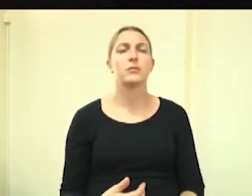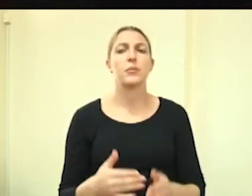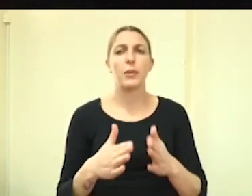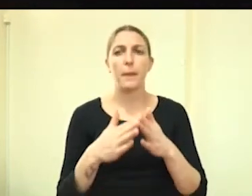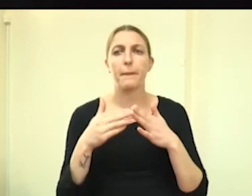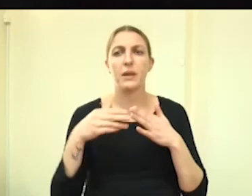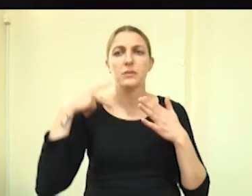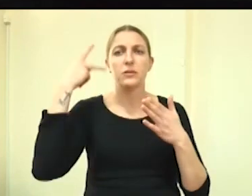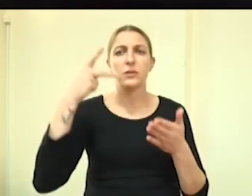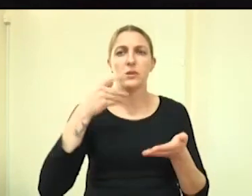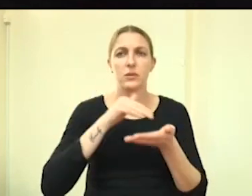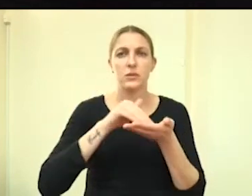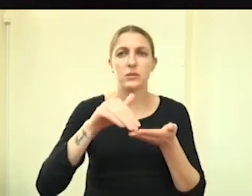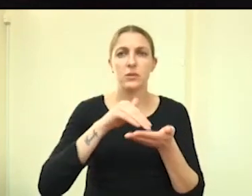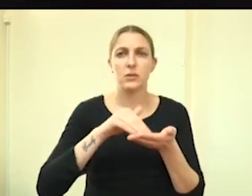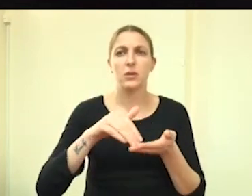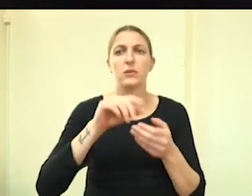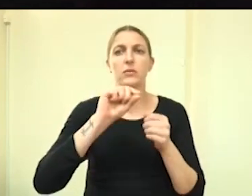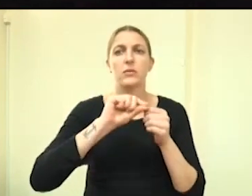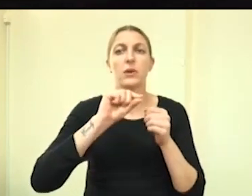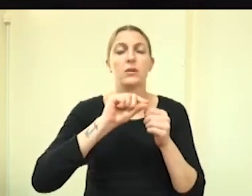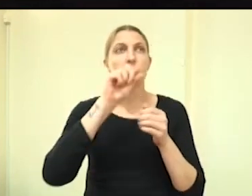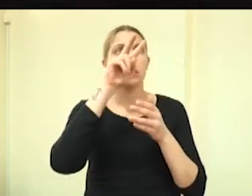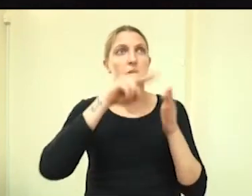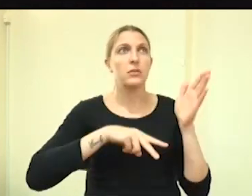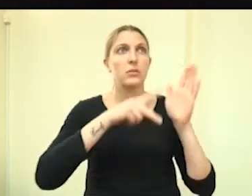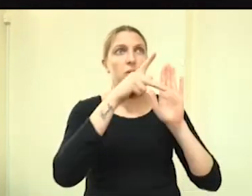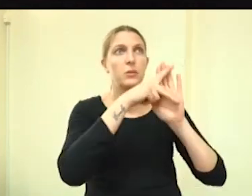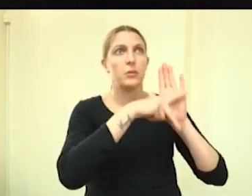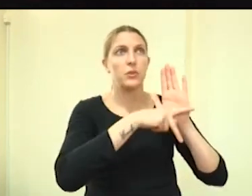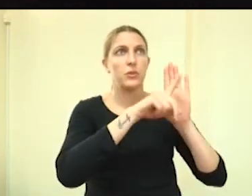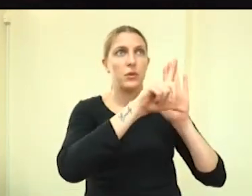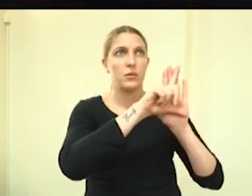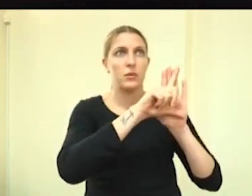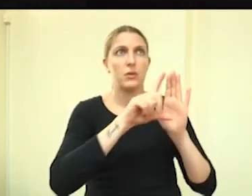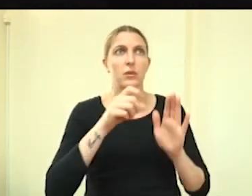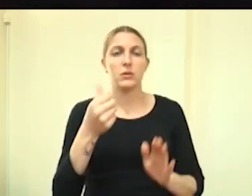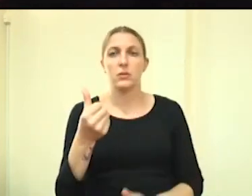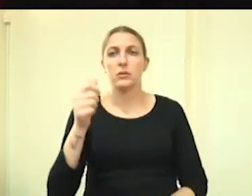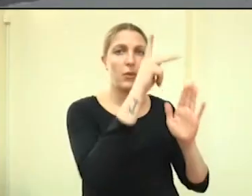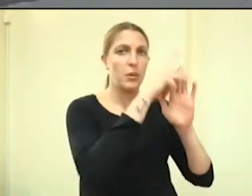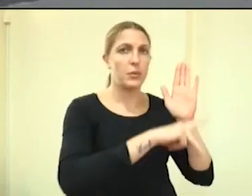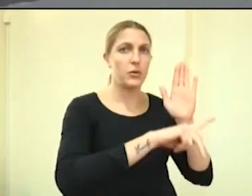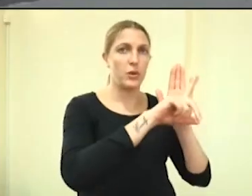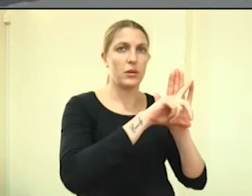Solicito ao vereador secretário que proceda à leitura do projeto de lei executivo 67/2018.